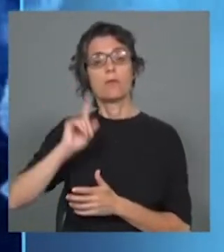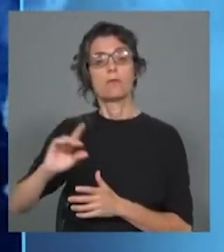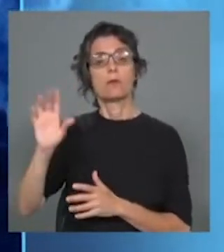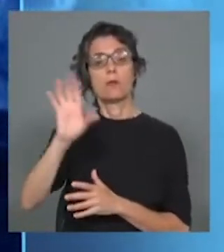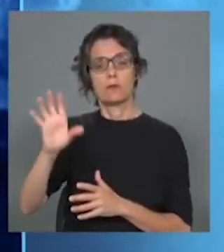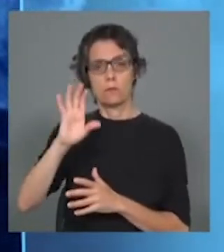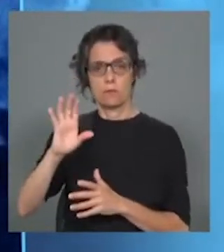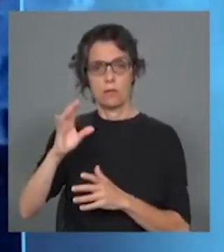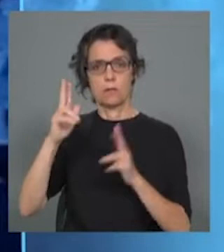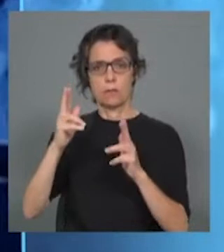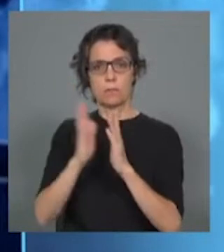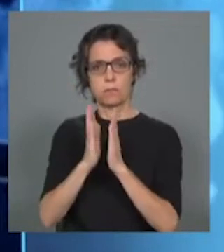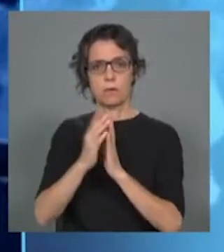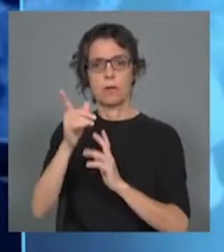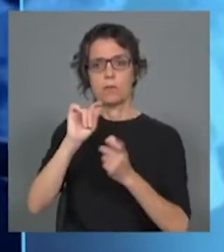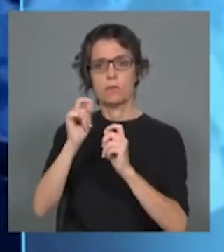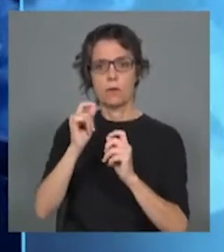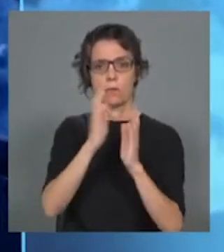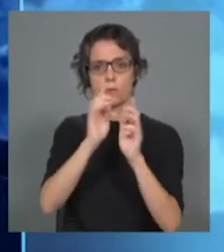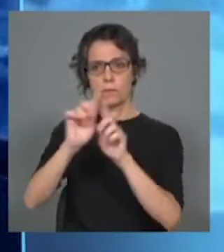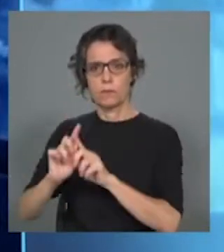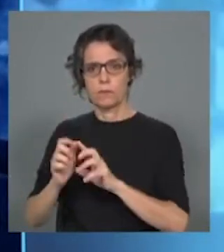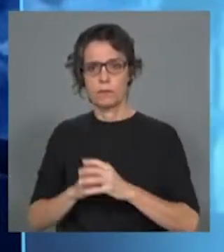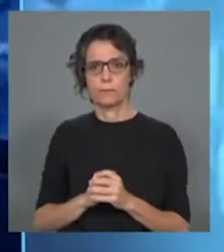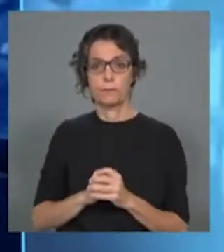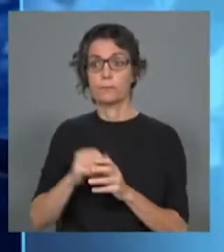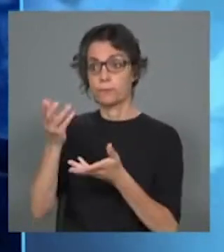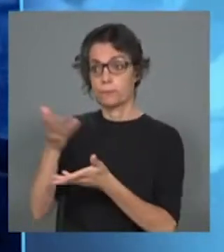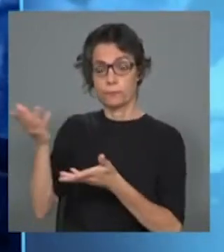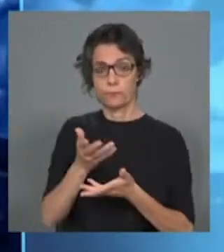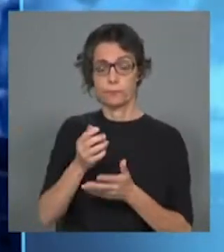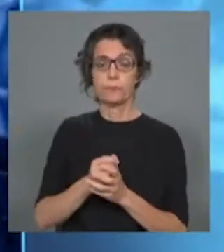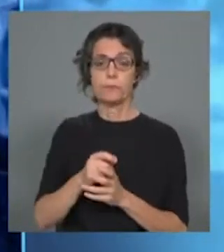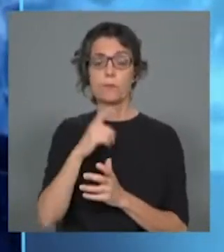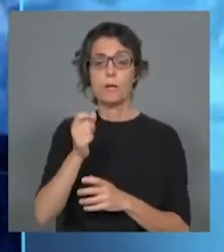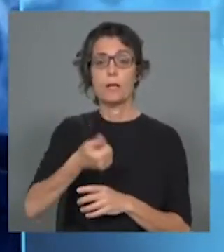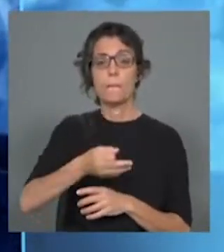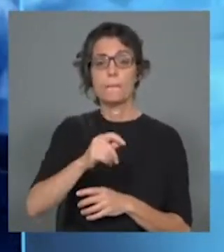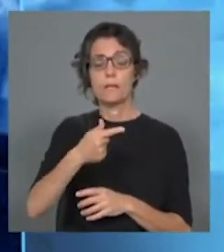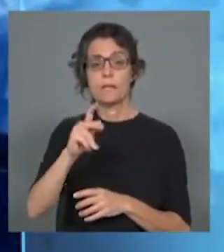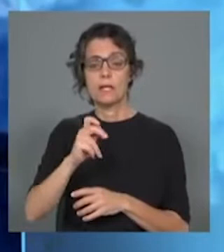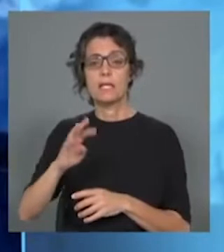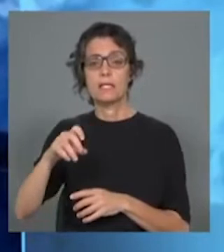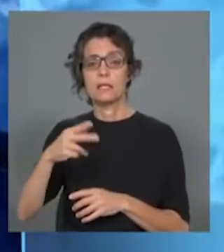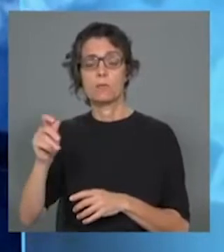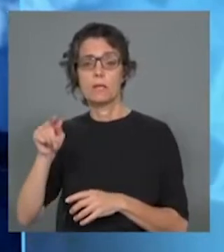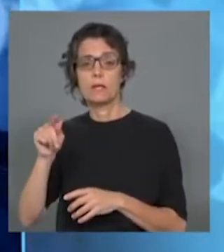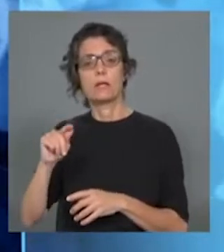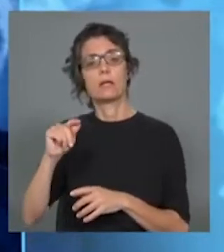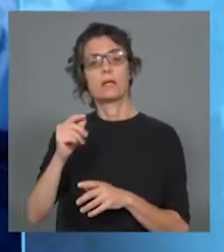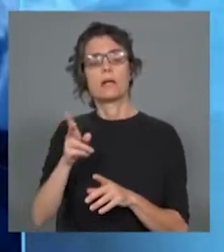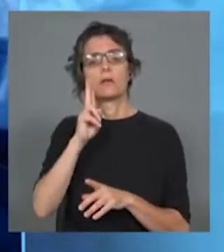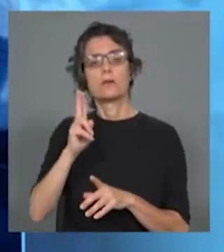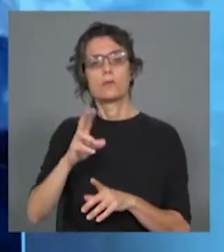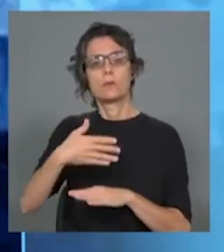Diálogo Interreligioso. É por isso que temos connosco o Padre Peter Stilwell, é o diretor do Departamento das Relações Ecuménicas e